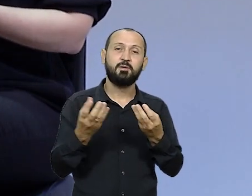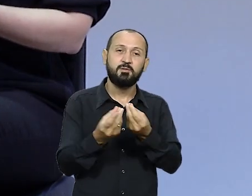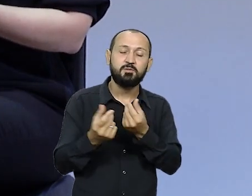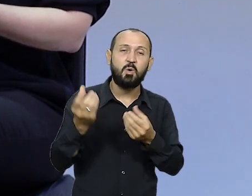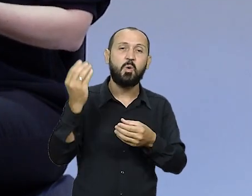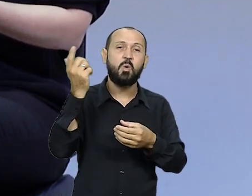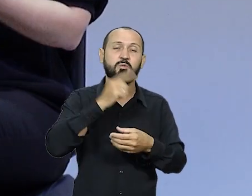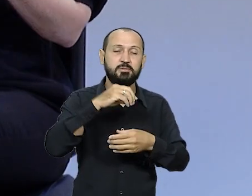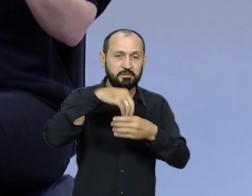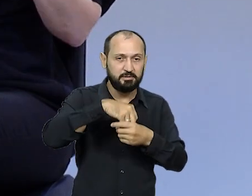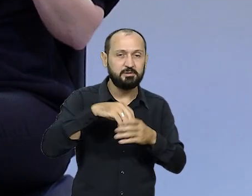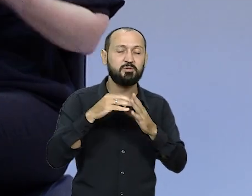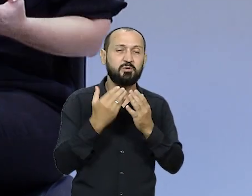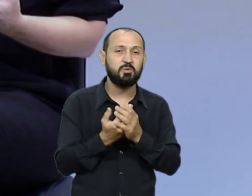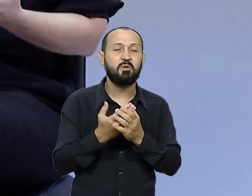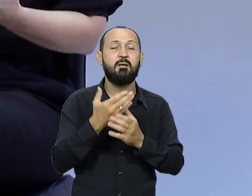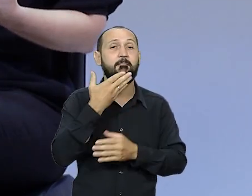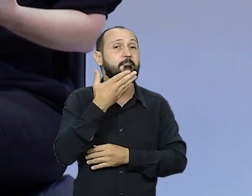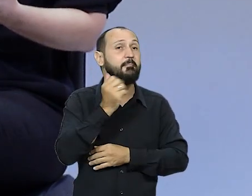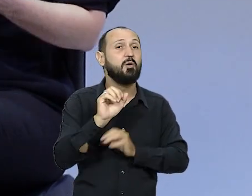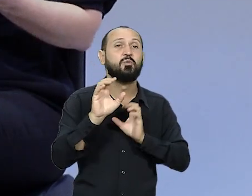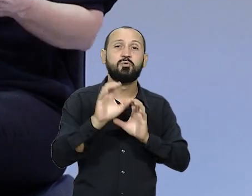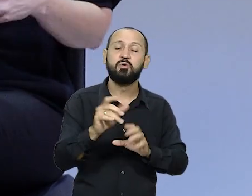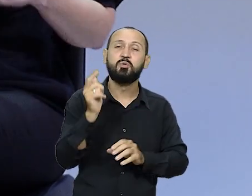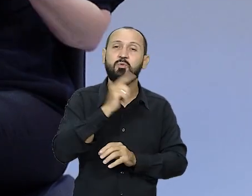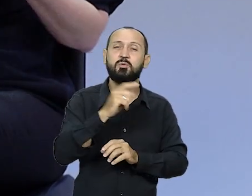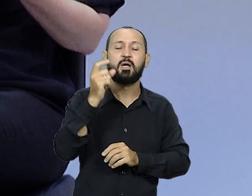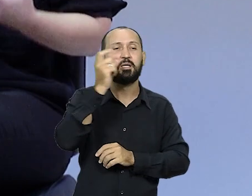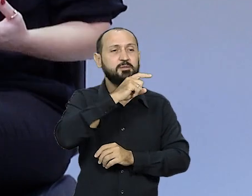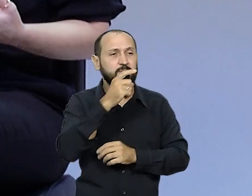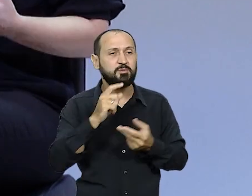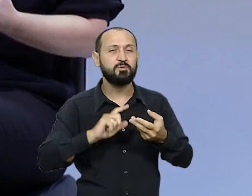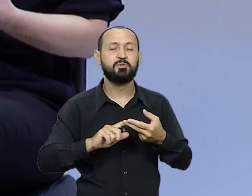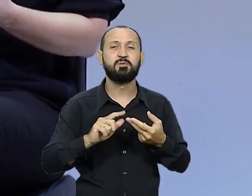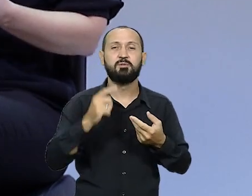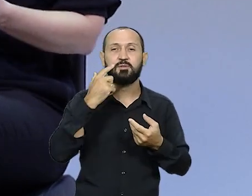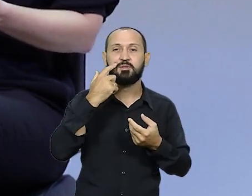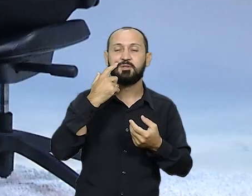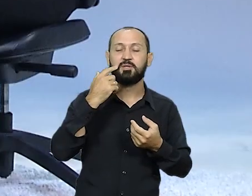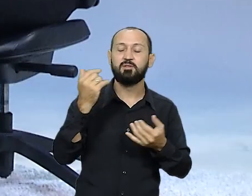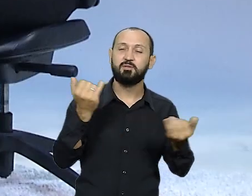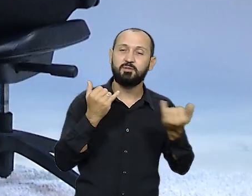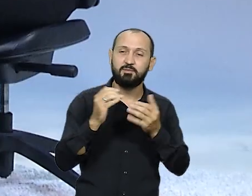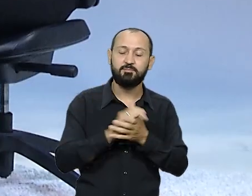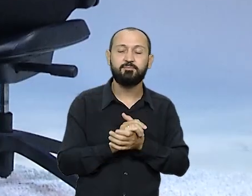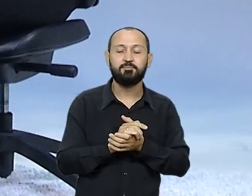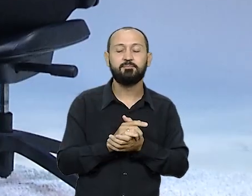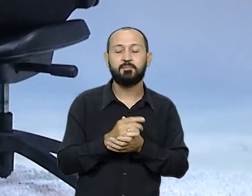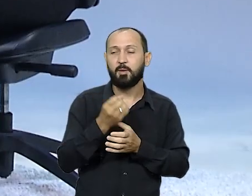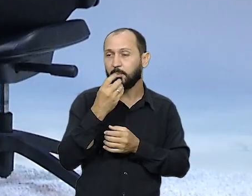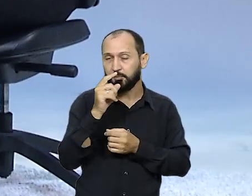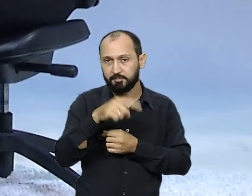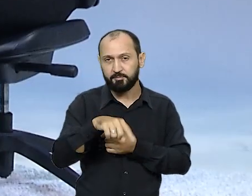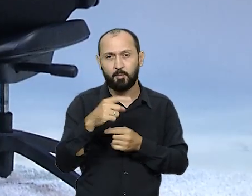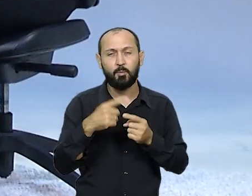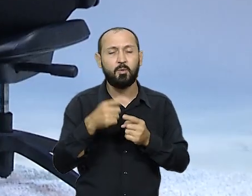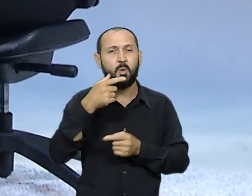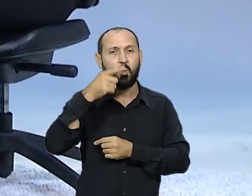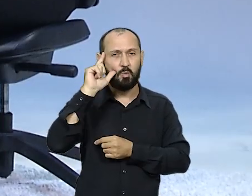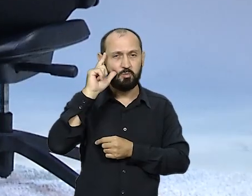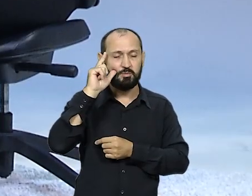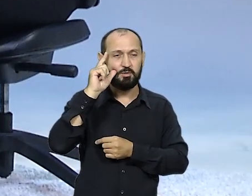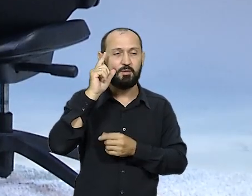dentro da escola, ela é a melhor forma de combater o fake news, é a melhor forma de combater a desinformação. Um comentário pertinente, porque ontem foi